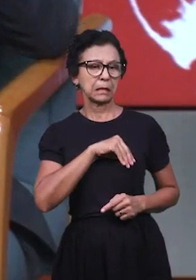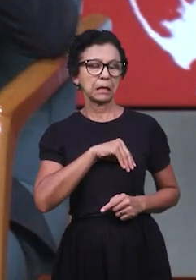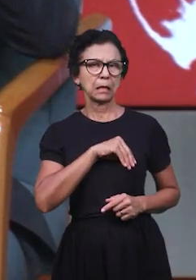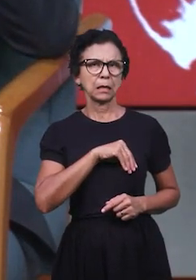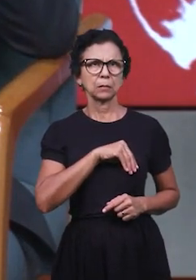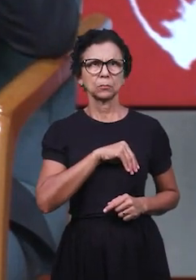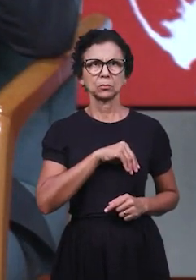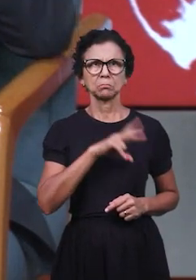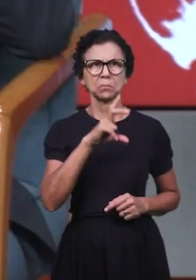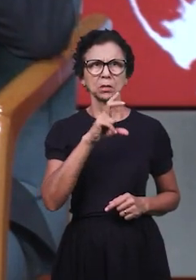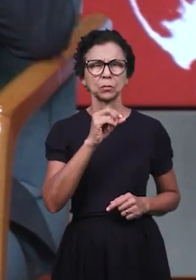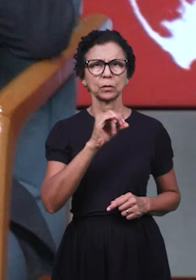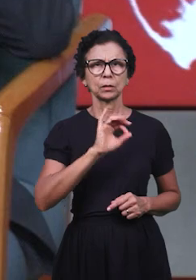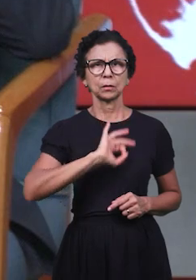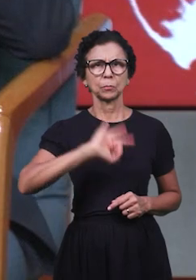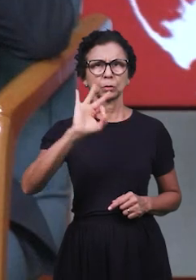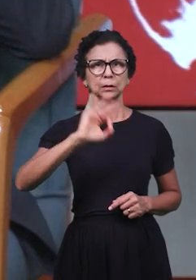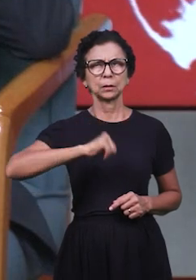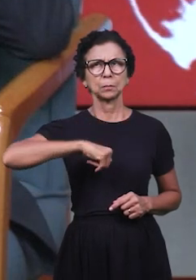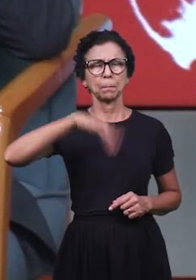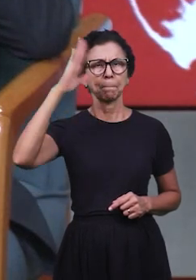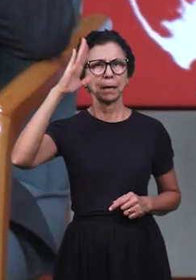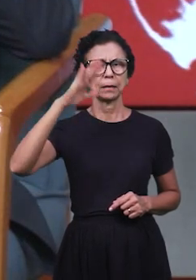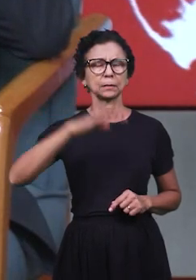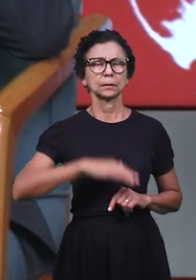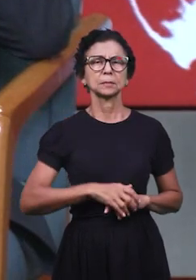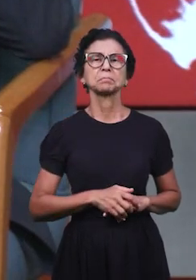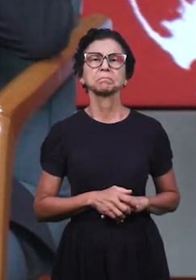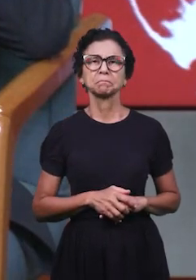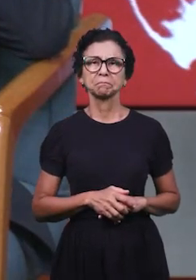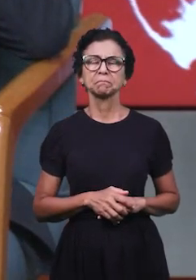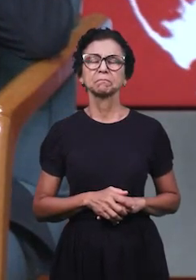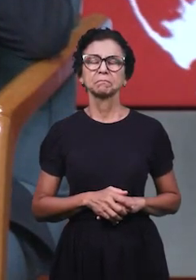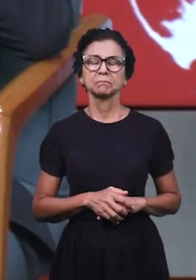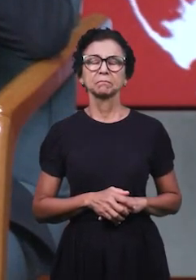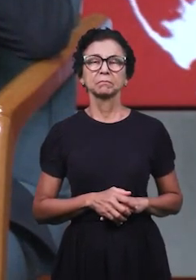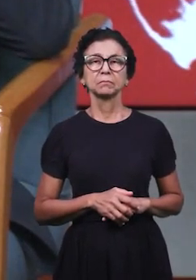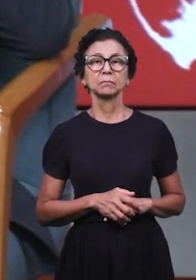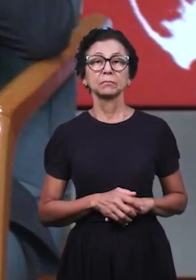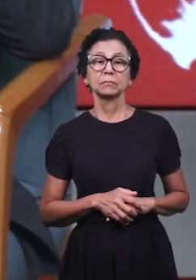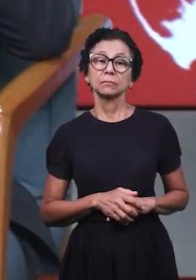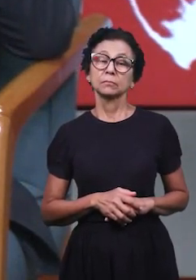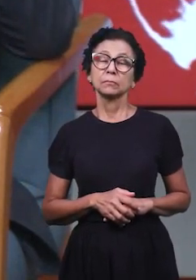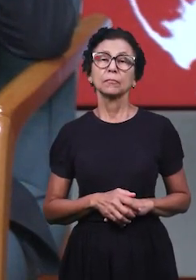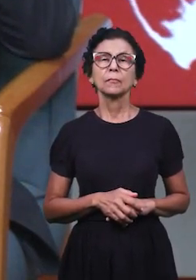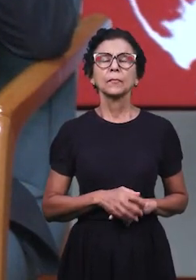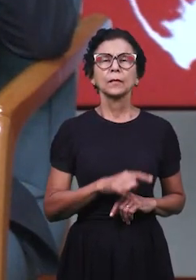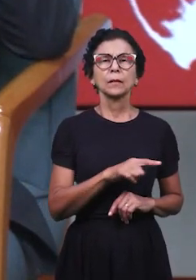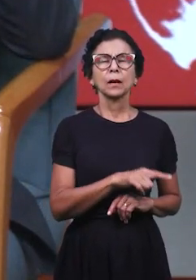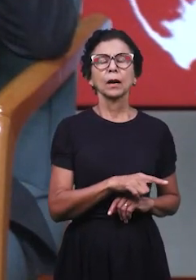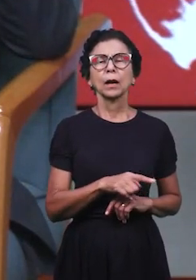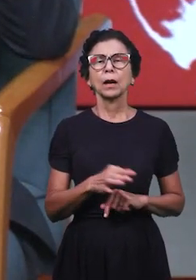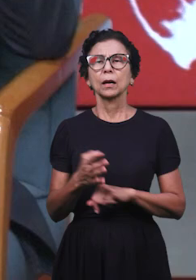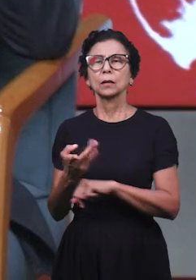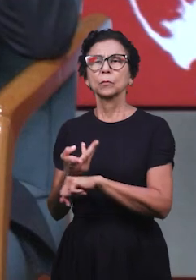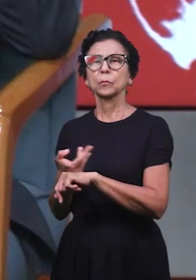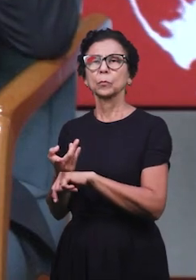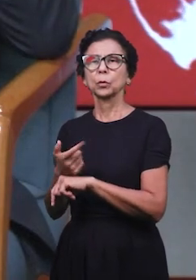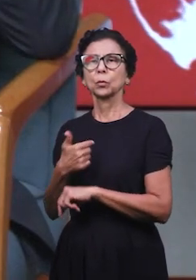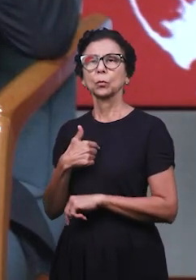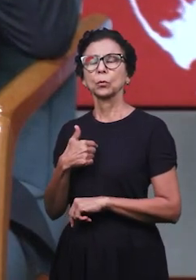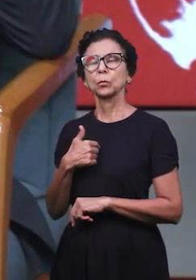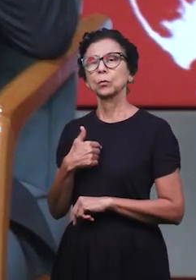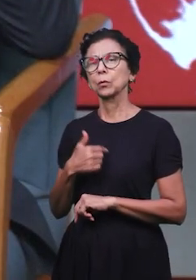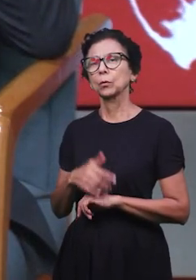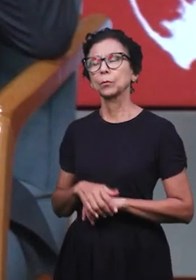de 50% de aumento no seu salário. E ela me procurou e ela queria saber